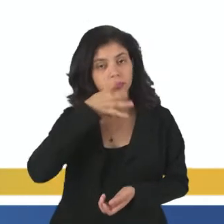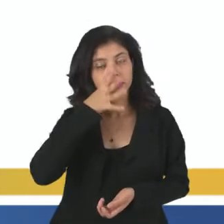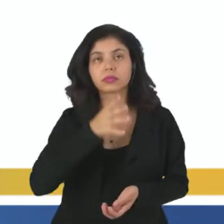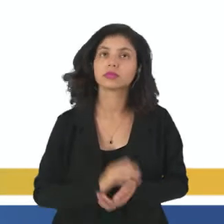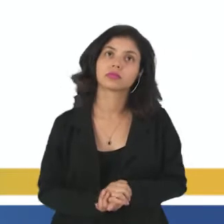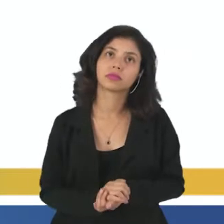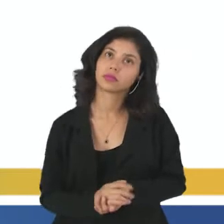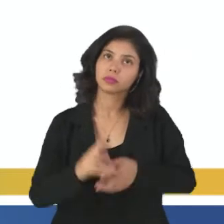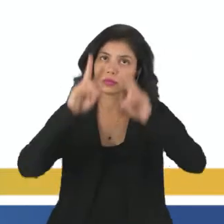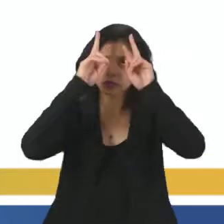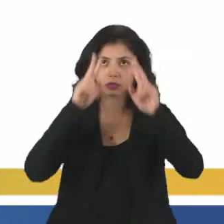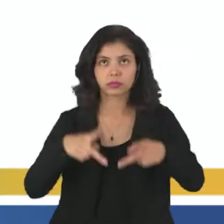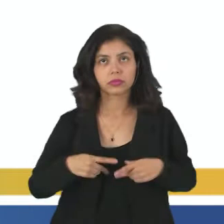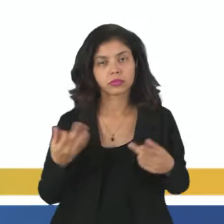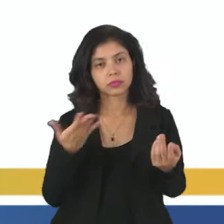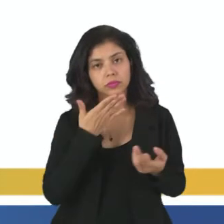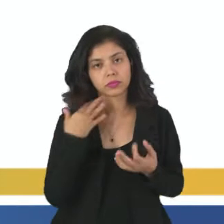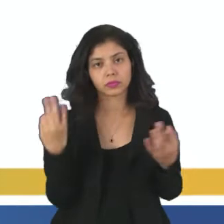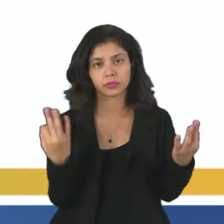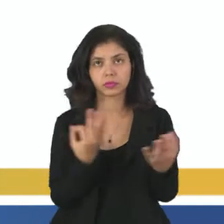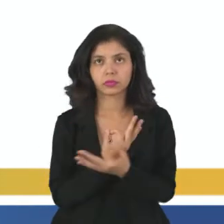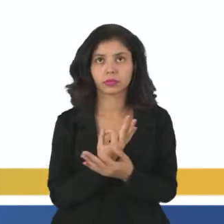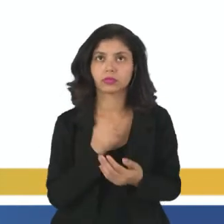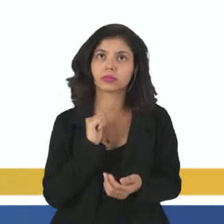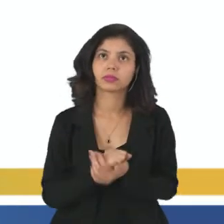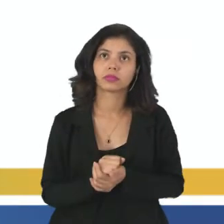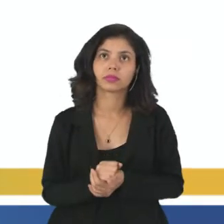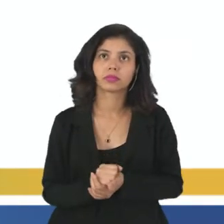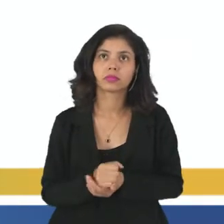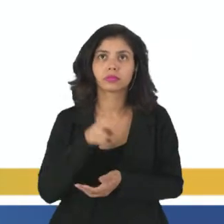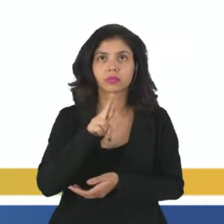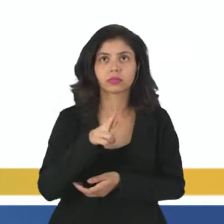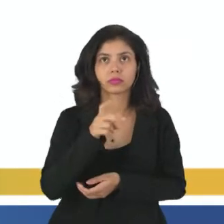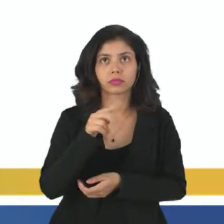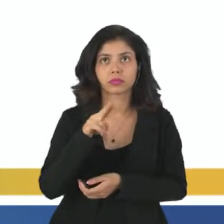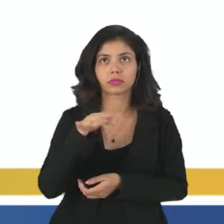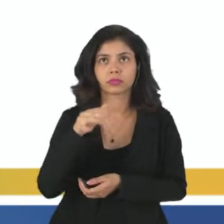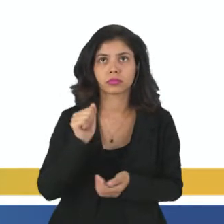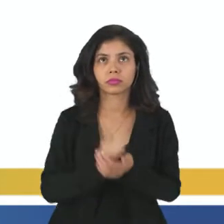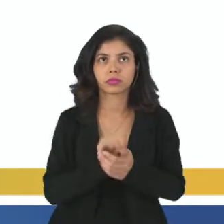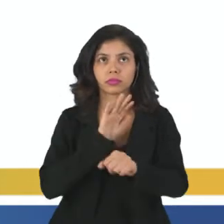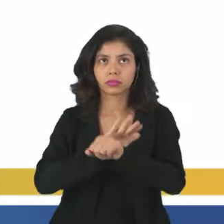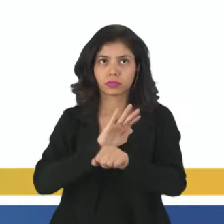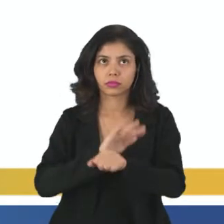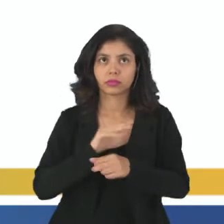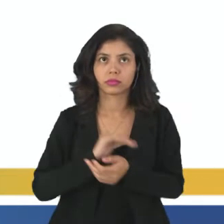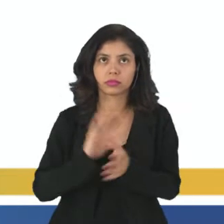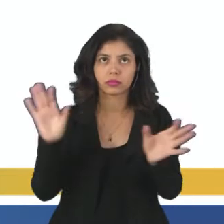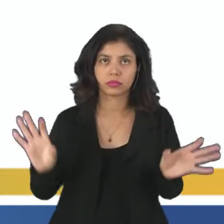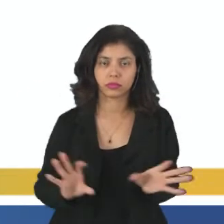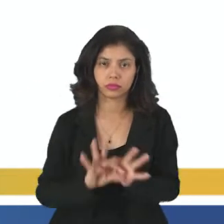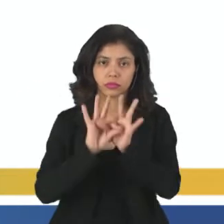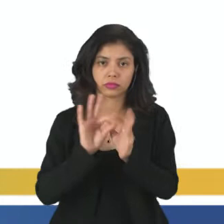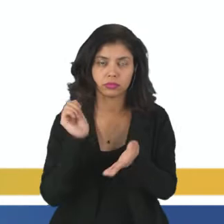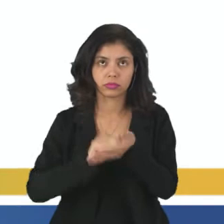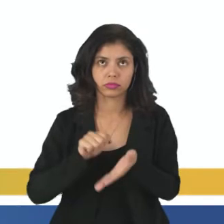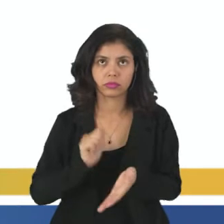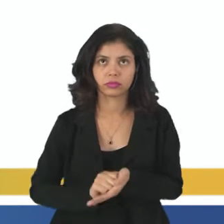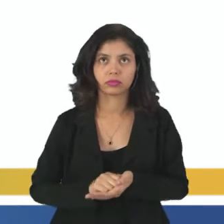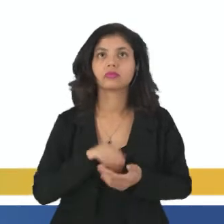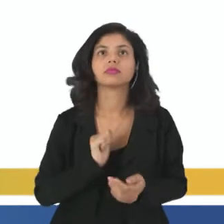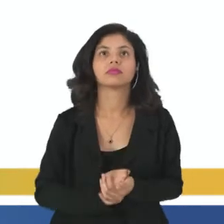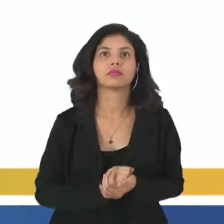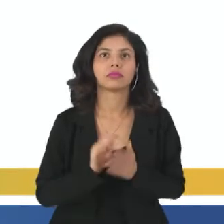crítico do humanismo e o aperfeiçoamento da imprensa por Gutenberg contribuíram para a difusão das obras escritas,